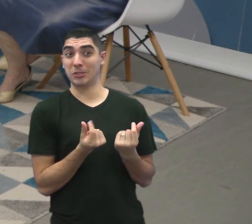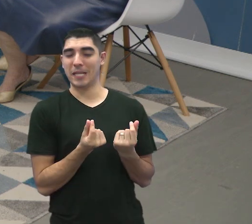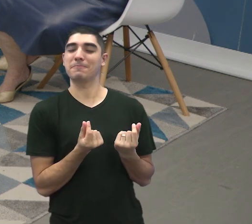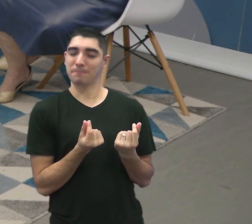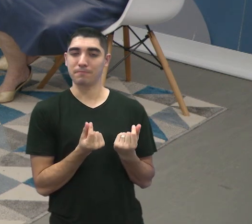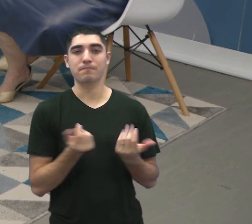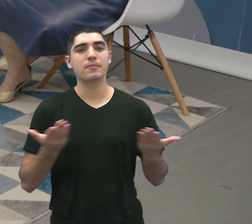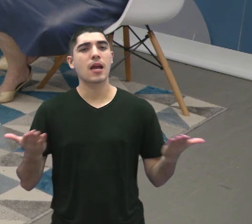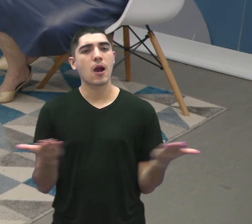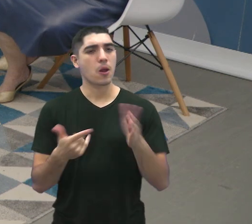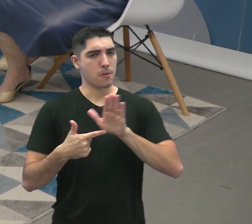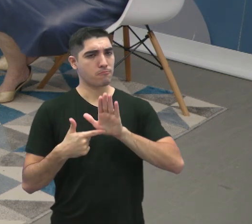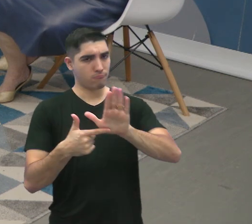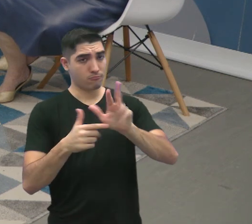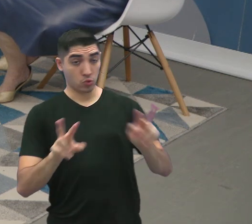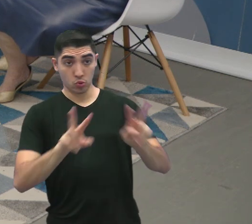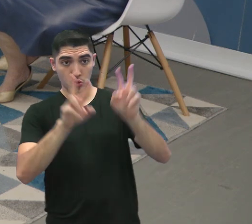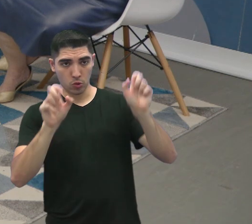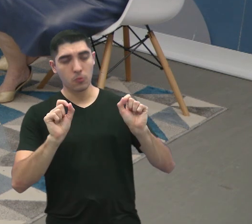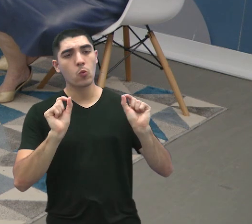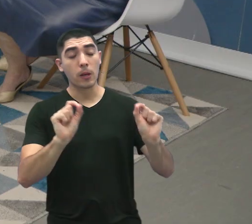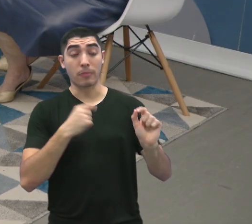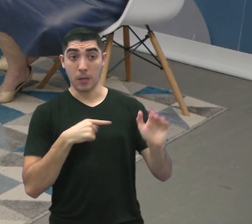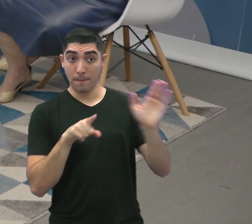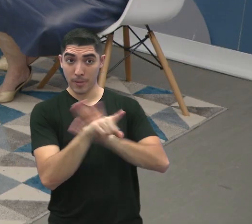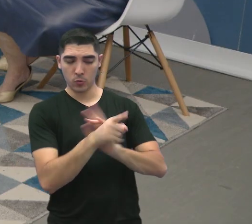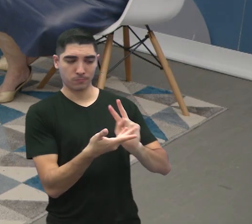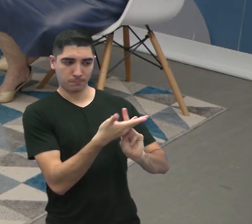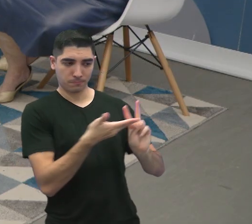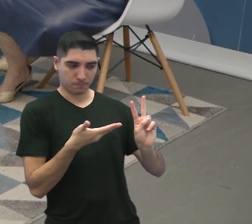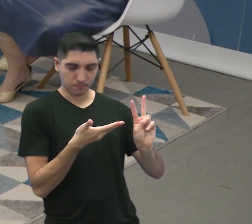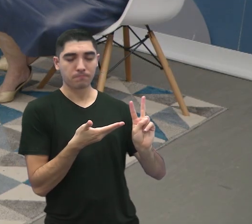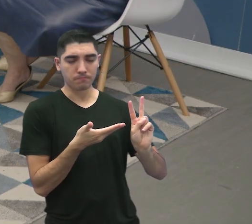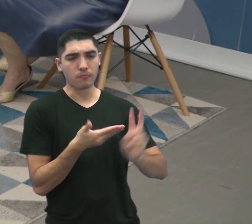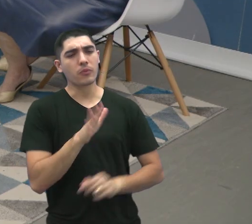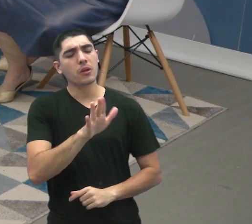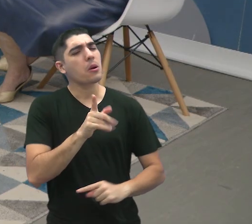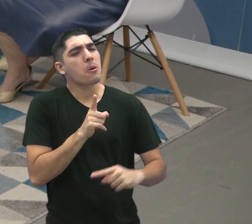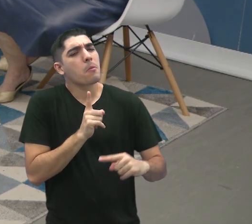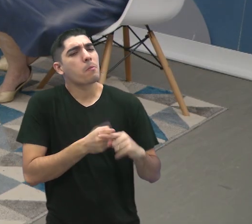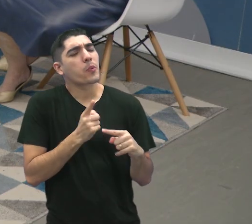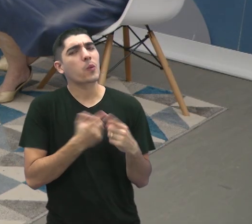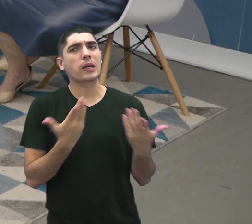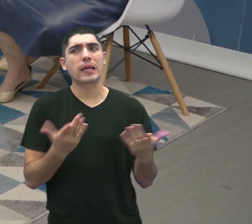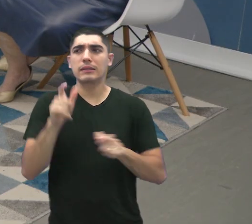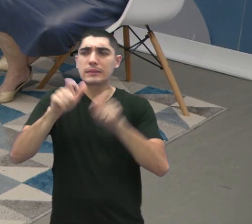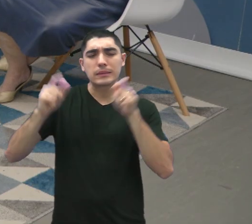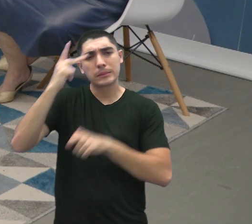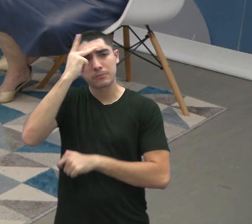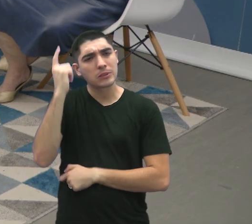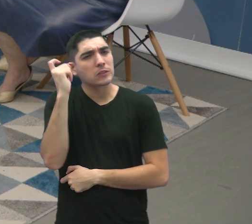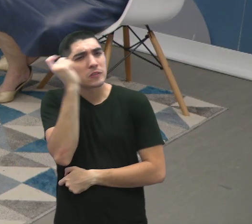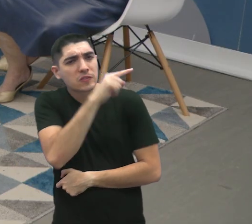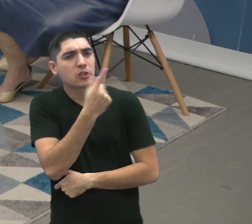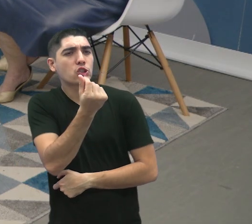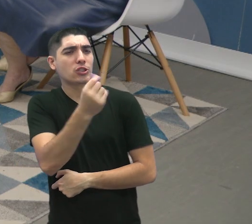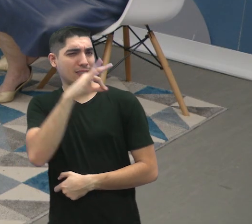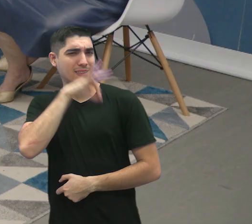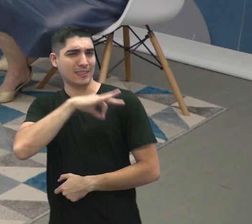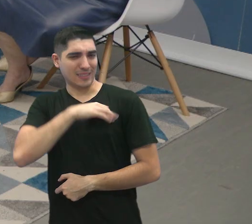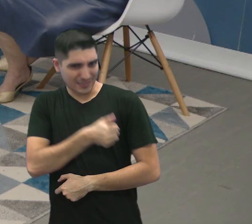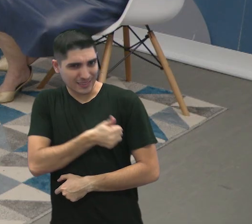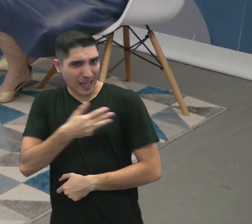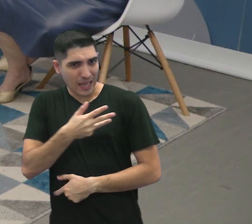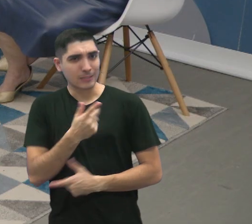vamos começar o programa de hoje perguntando para vocês dois. Por que é tão difícil planejar, né, o 13º